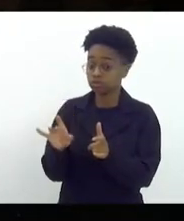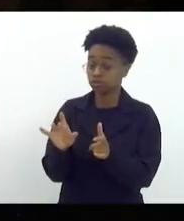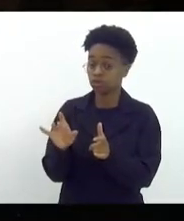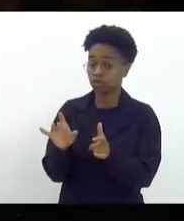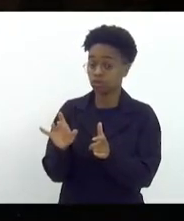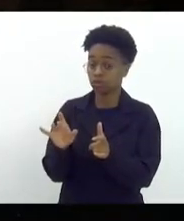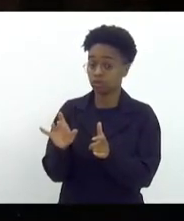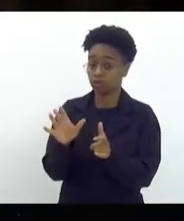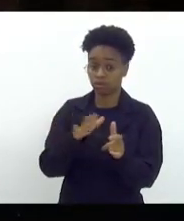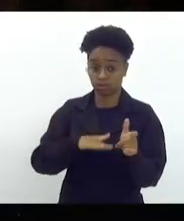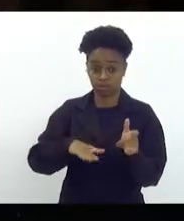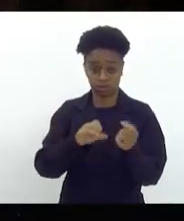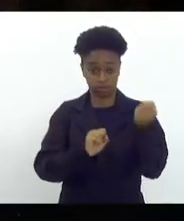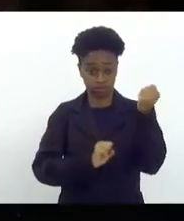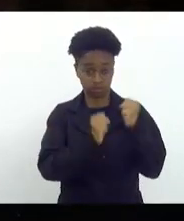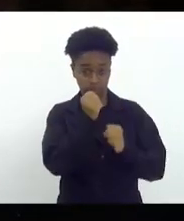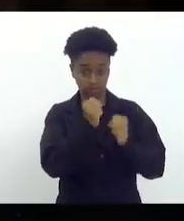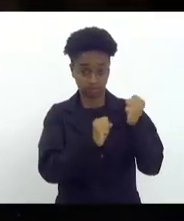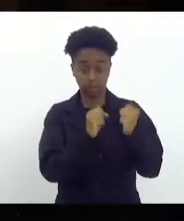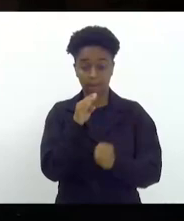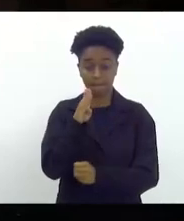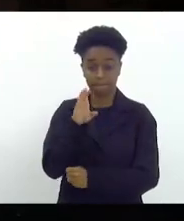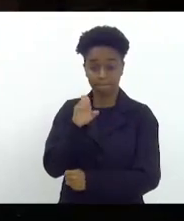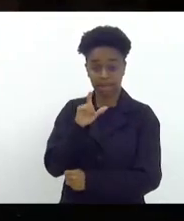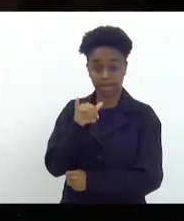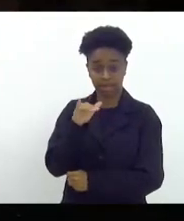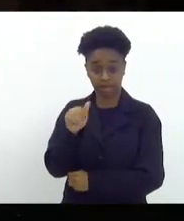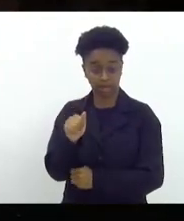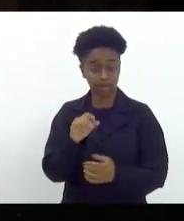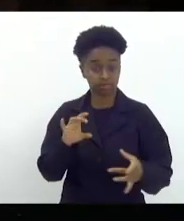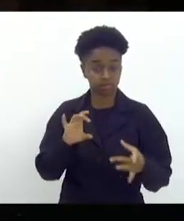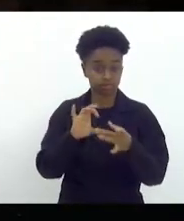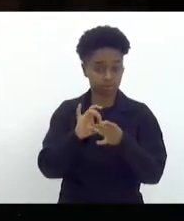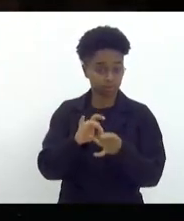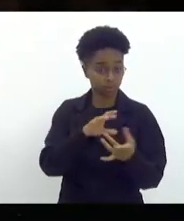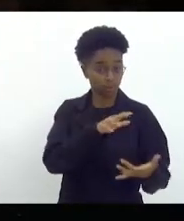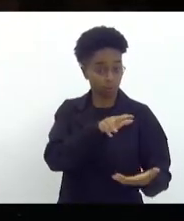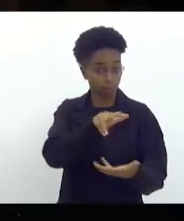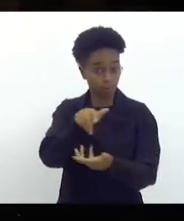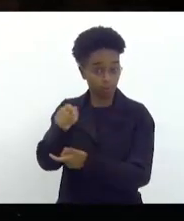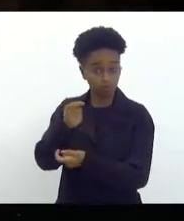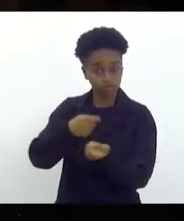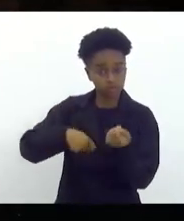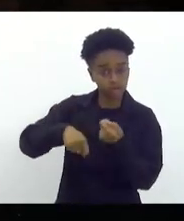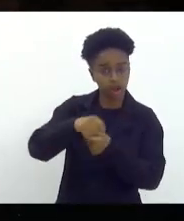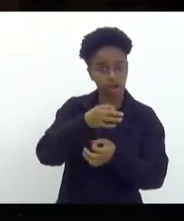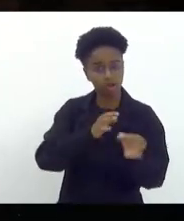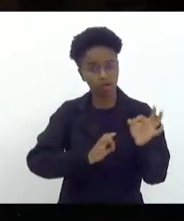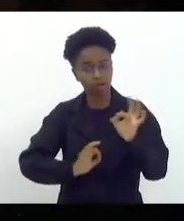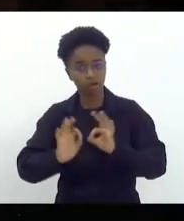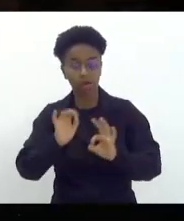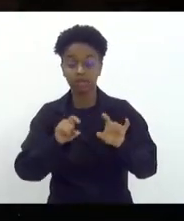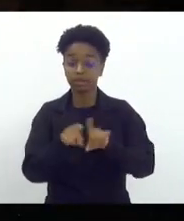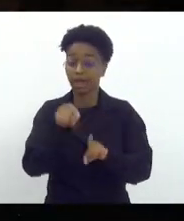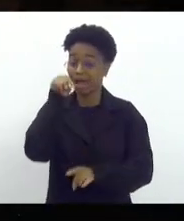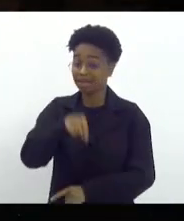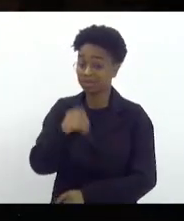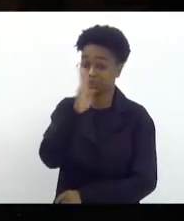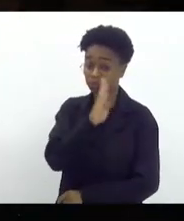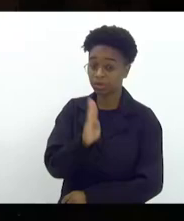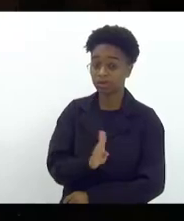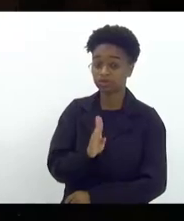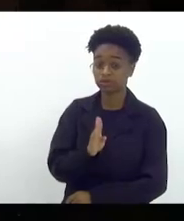a indústria bélica articulada internacionalmente e aqui no Brasil que ganhou que